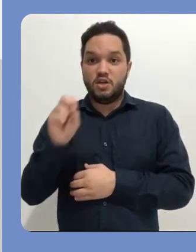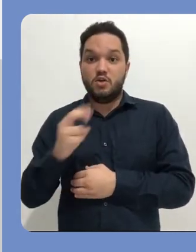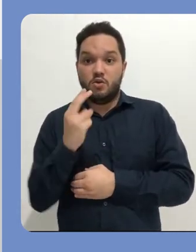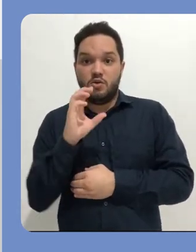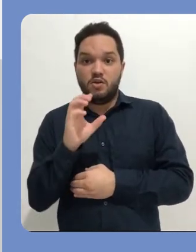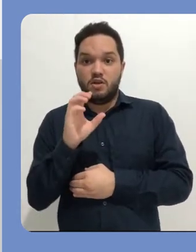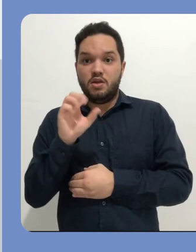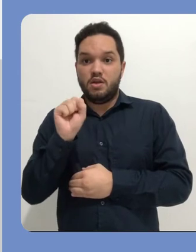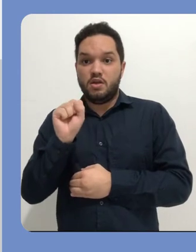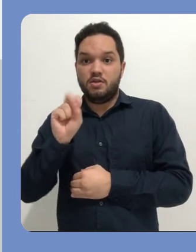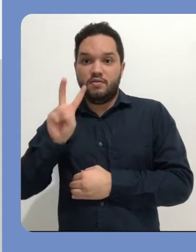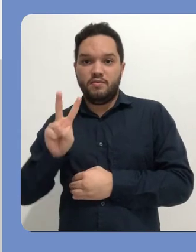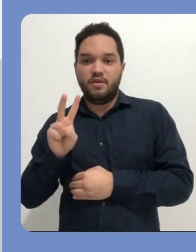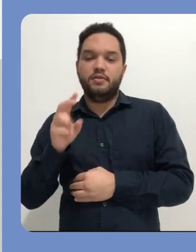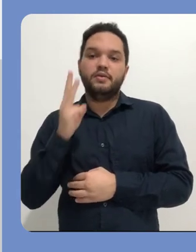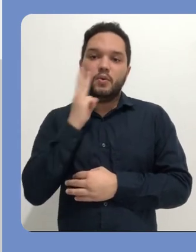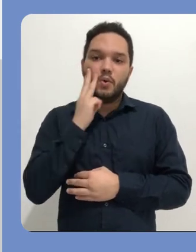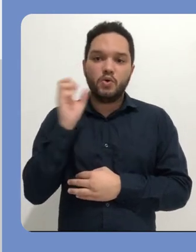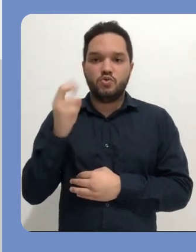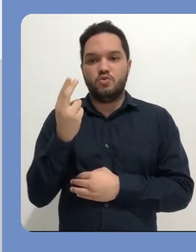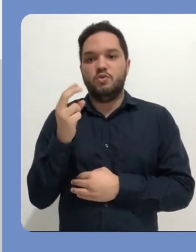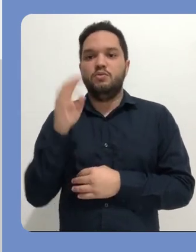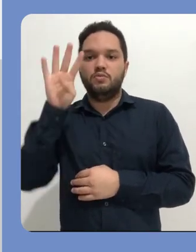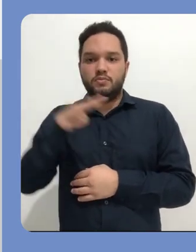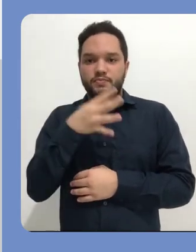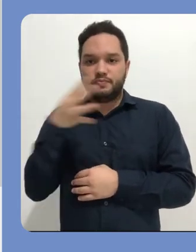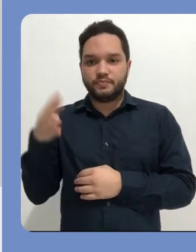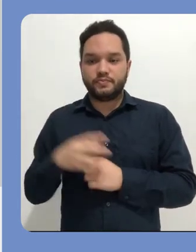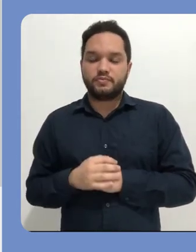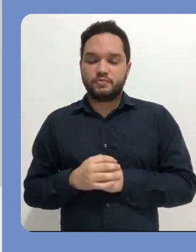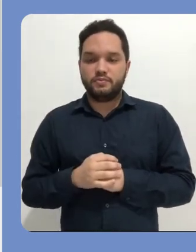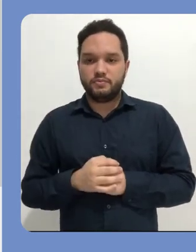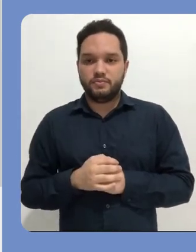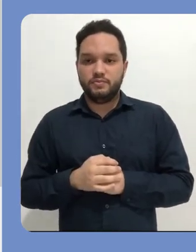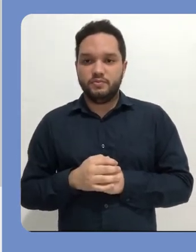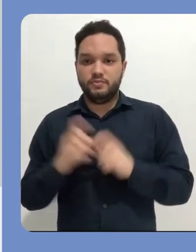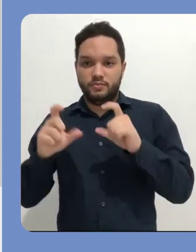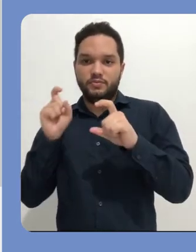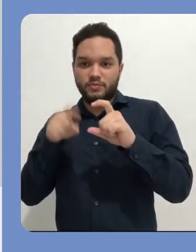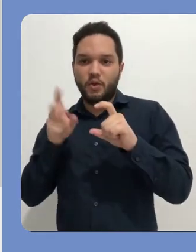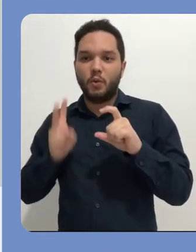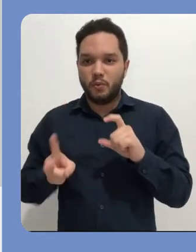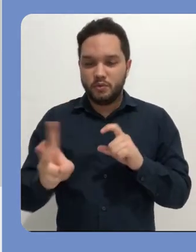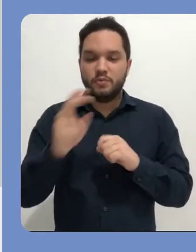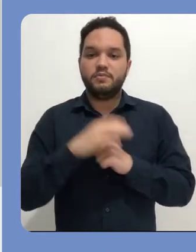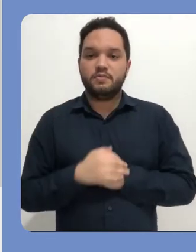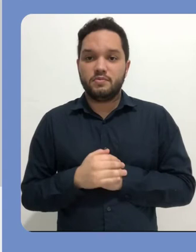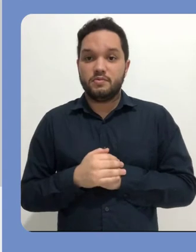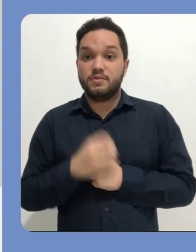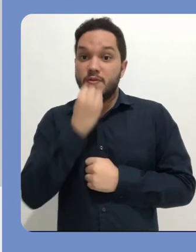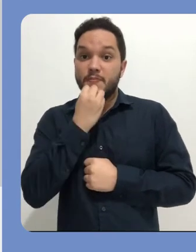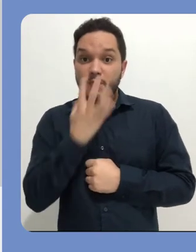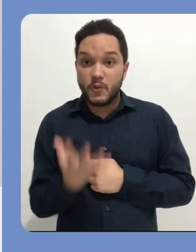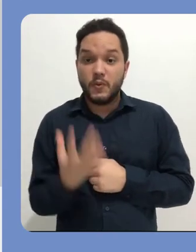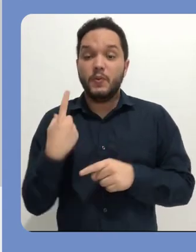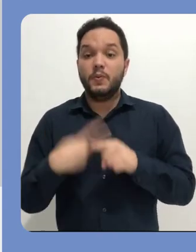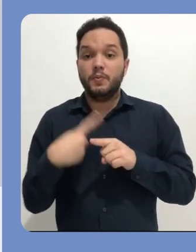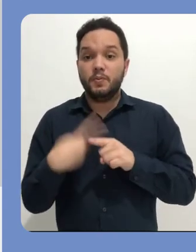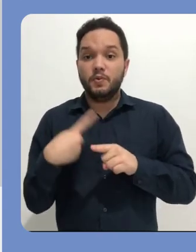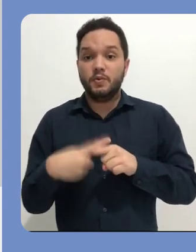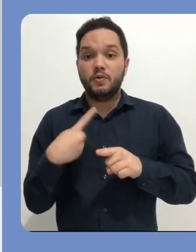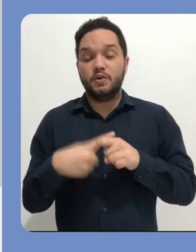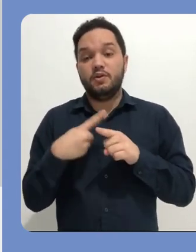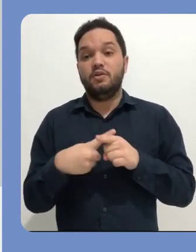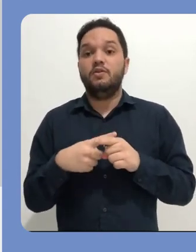CSV. Selecione essa opção e clique em Continuar. A vantagem de utilizar esse